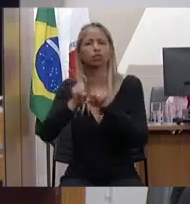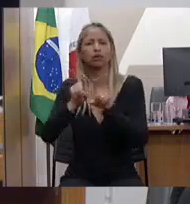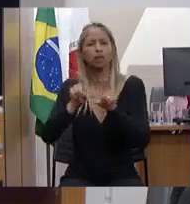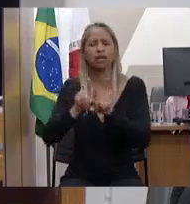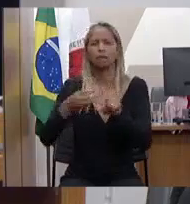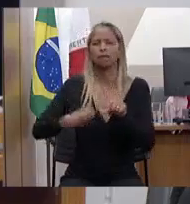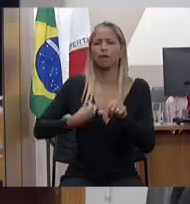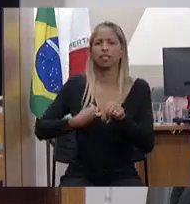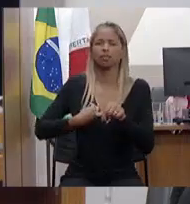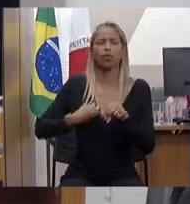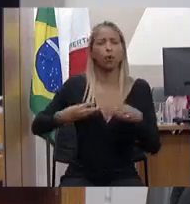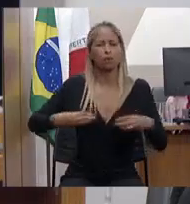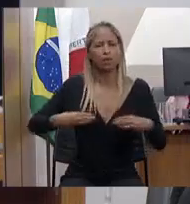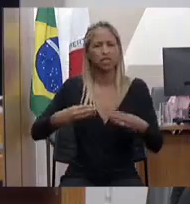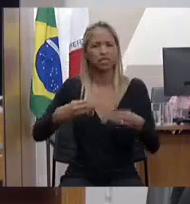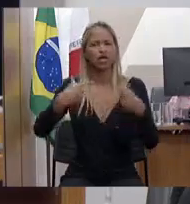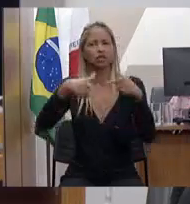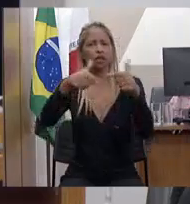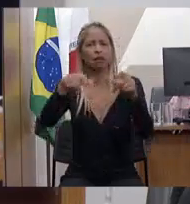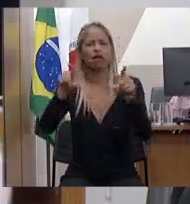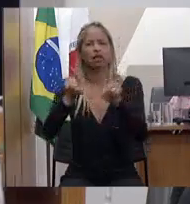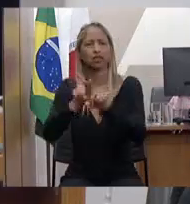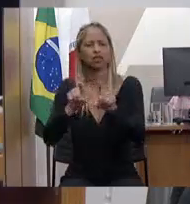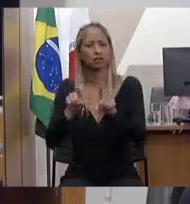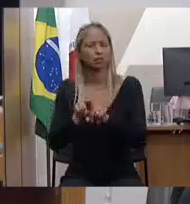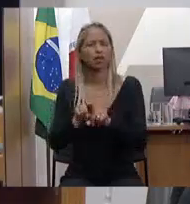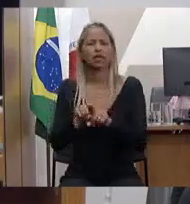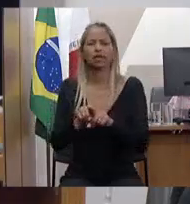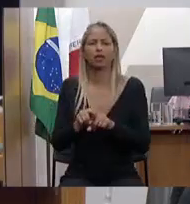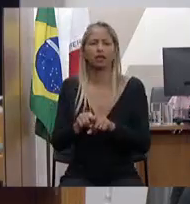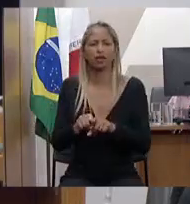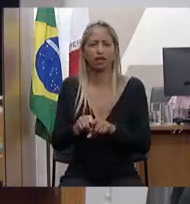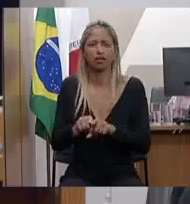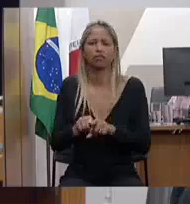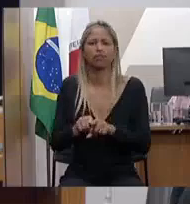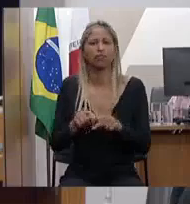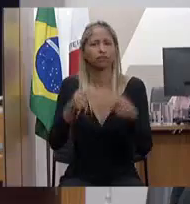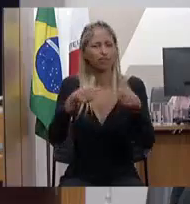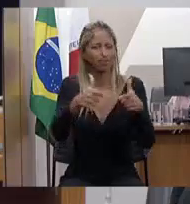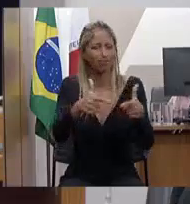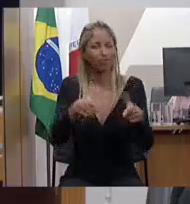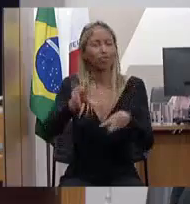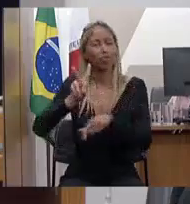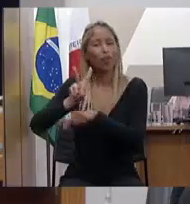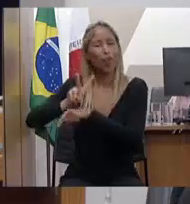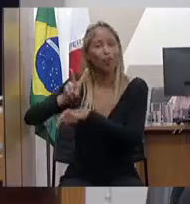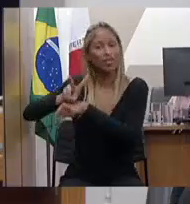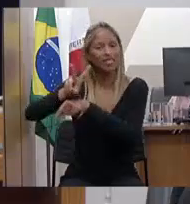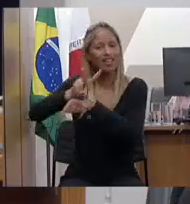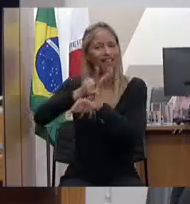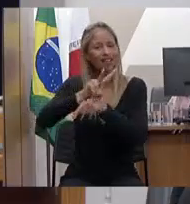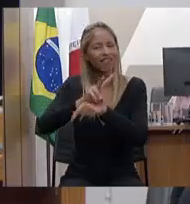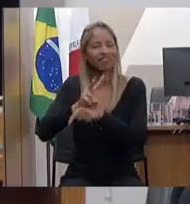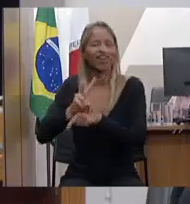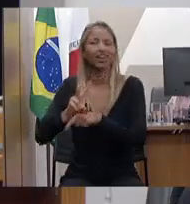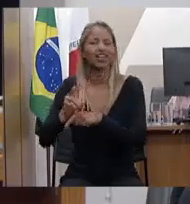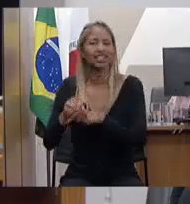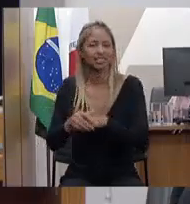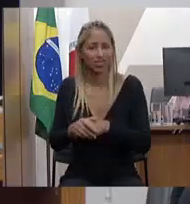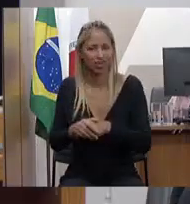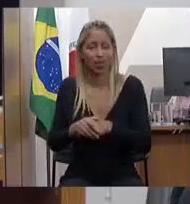o Ministério do Trabalho eu tô falando participou mas participa tá gente então o Observatório ele ele